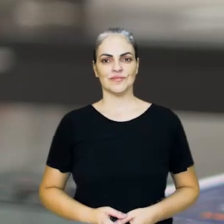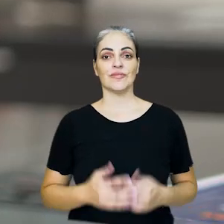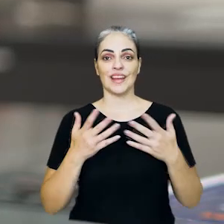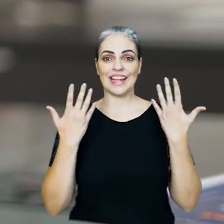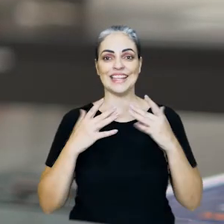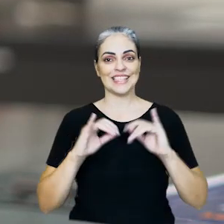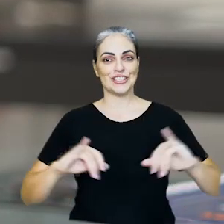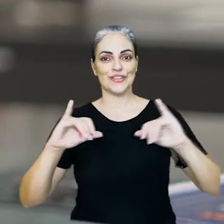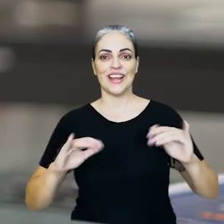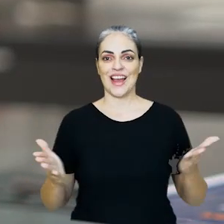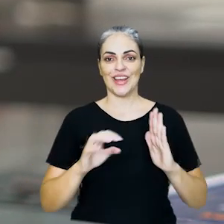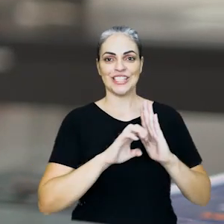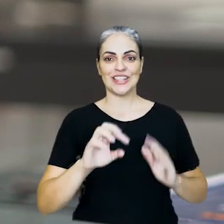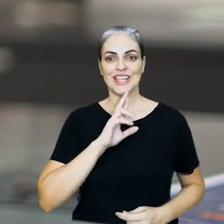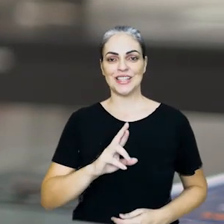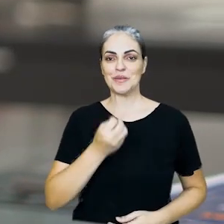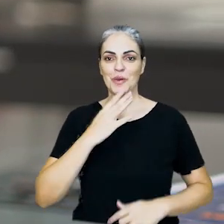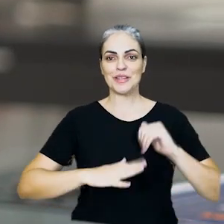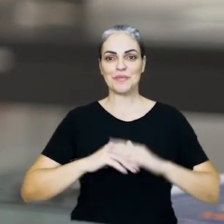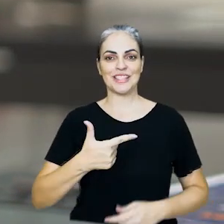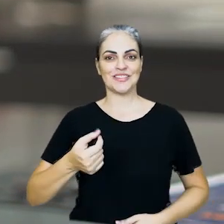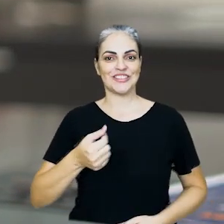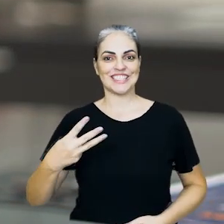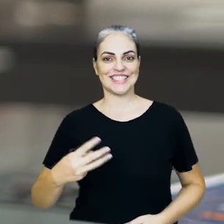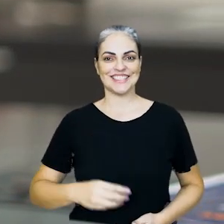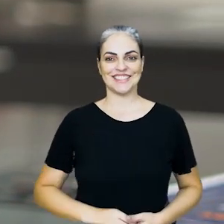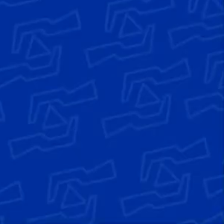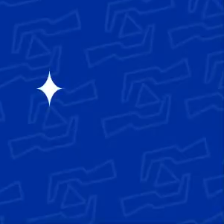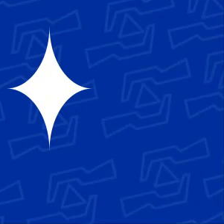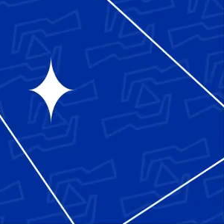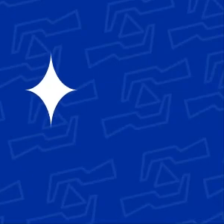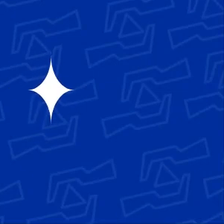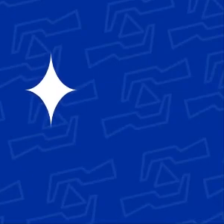É com muita alegria que divulgamos o resultado do edital do Banco de Boas Práticas 2023.